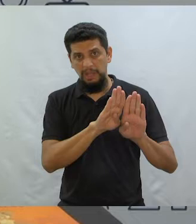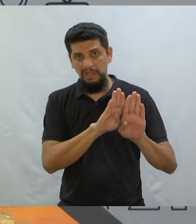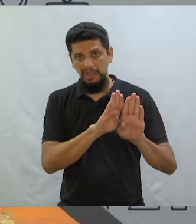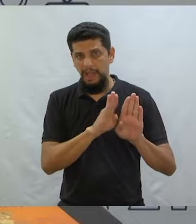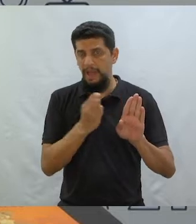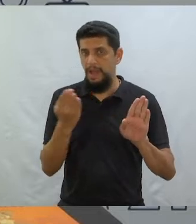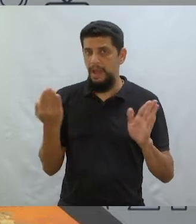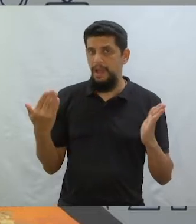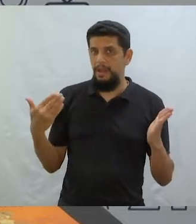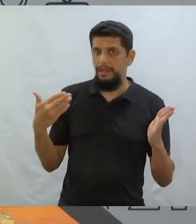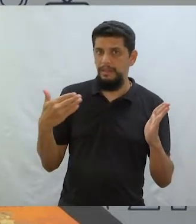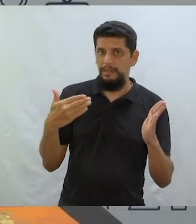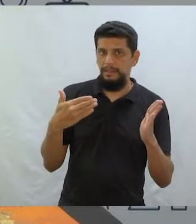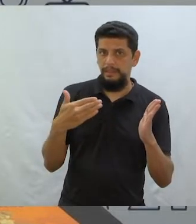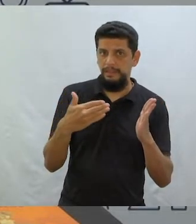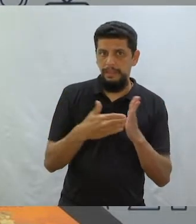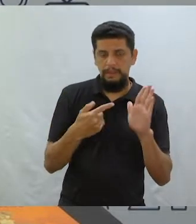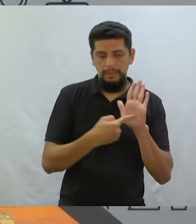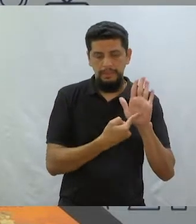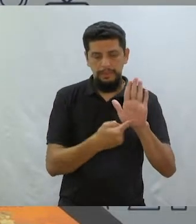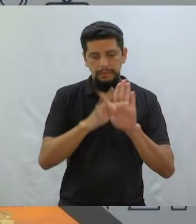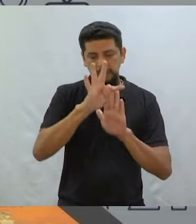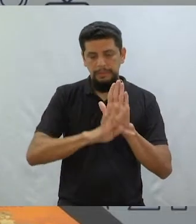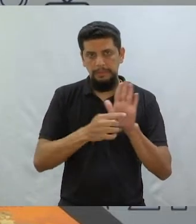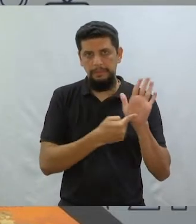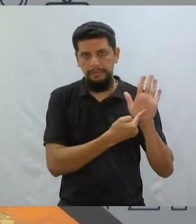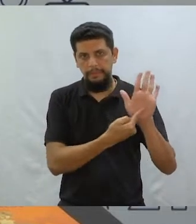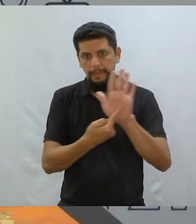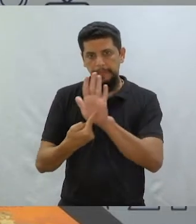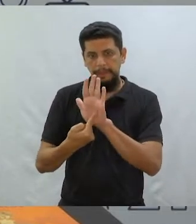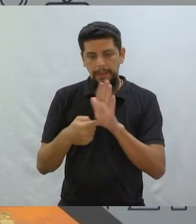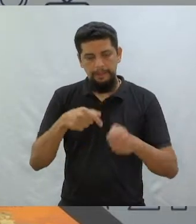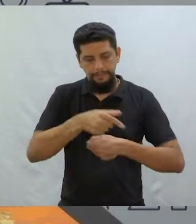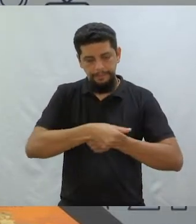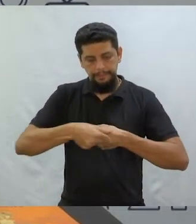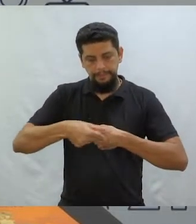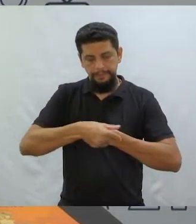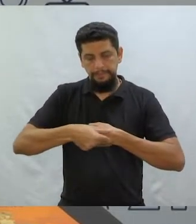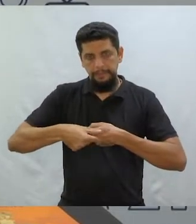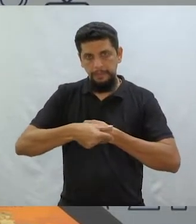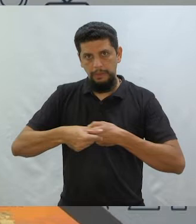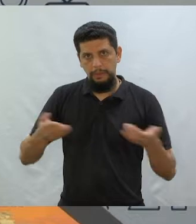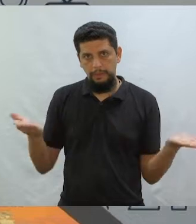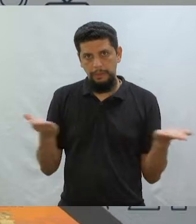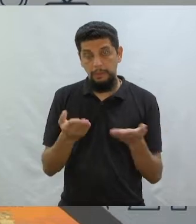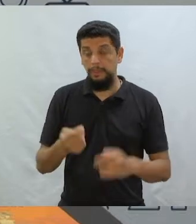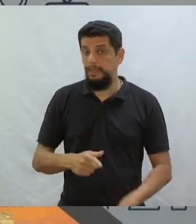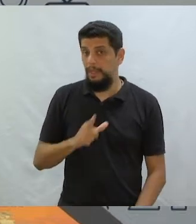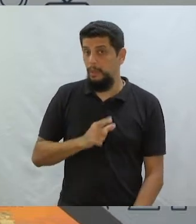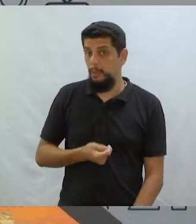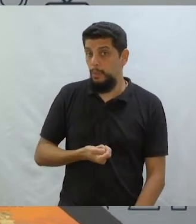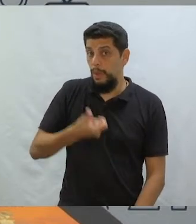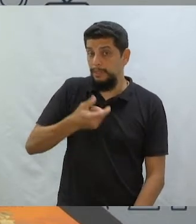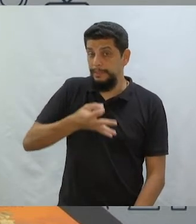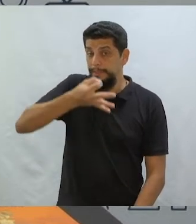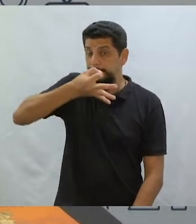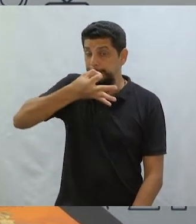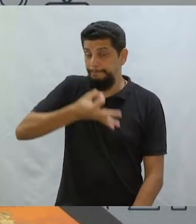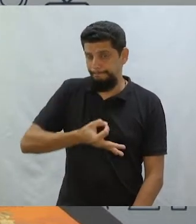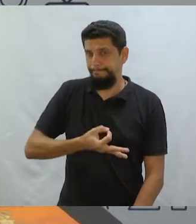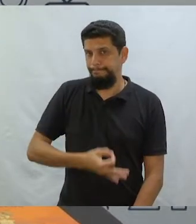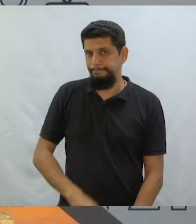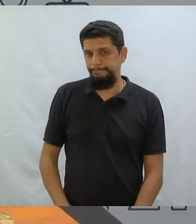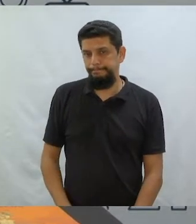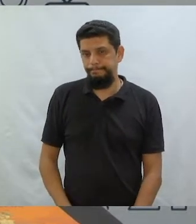até nós chegarmos no texto eu vou apresentar para vocês a nossa autora de hoje tenho quase certeza não